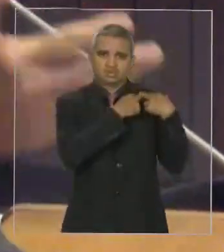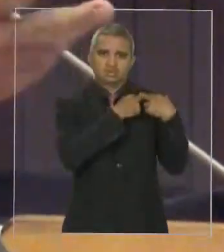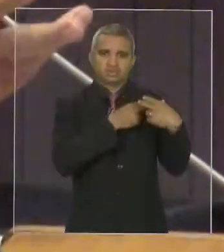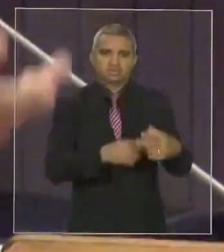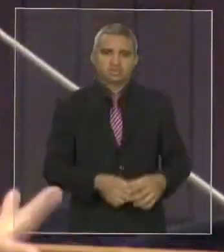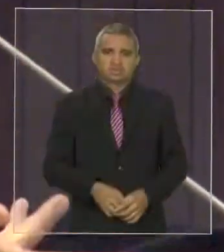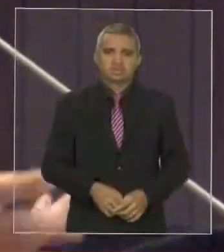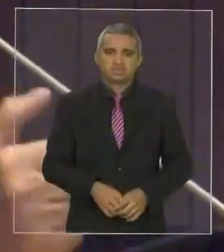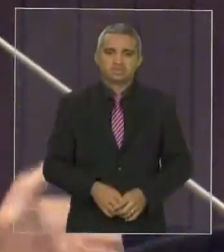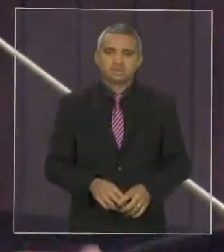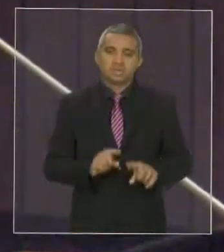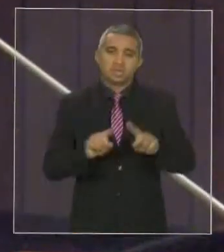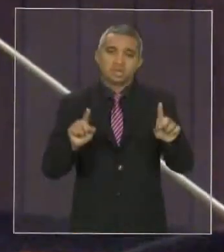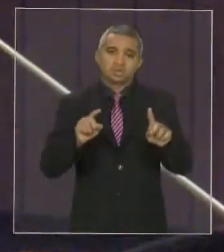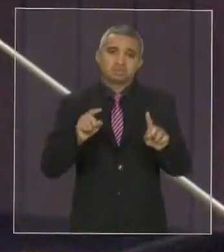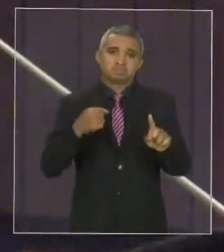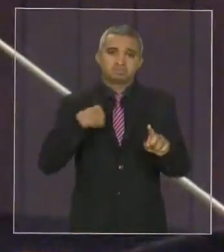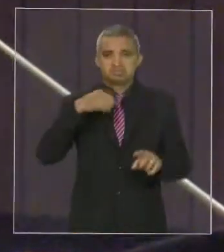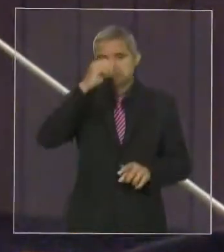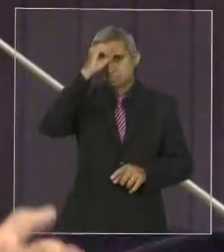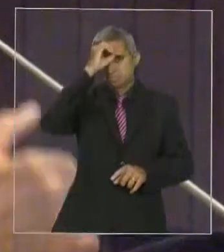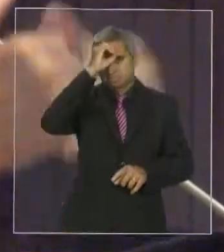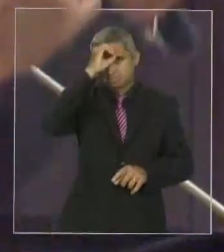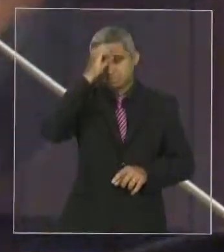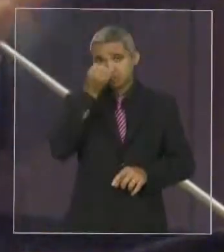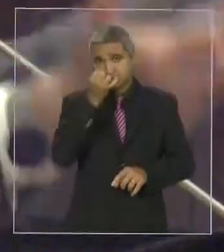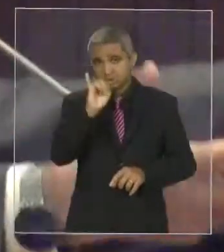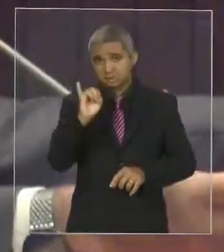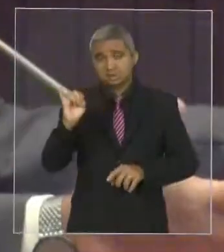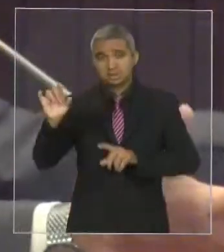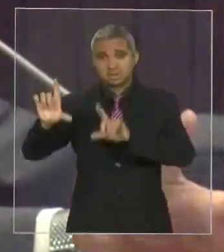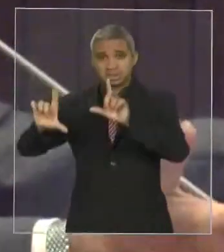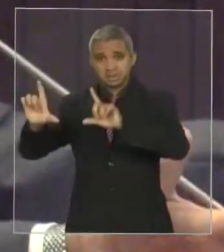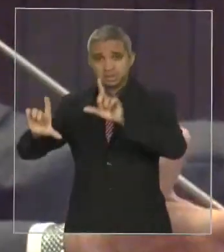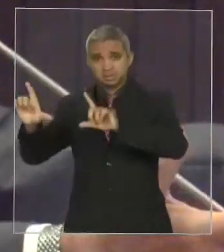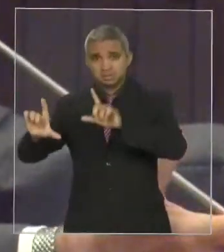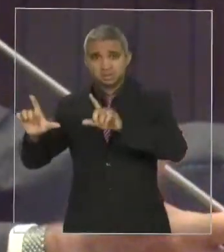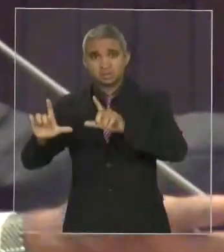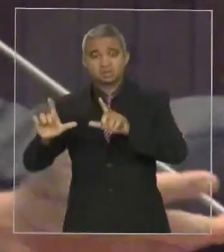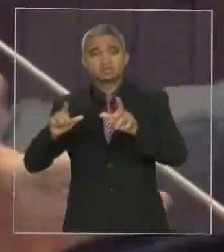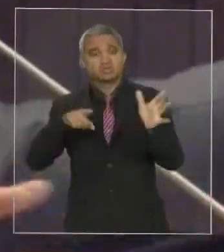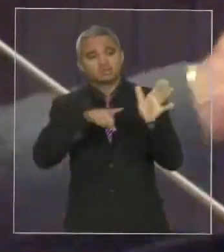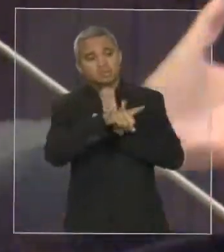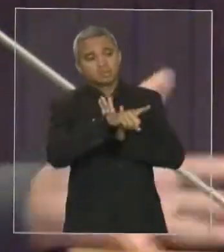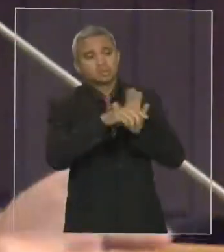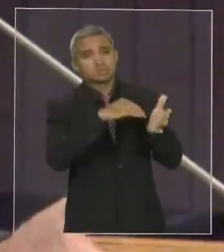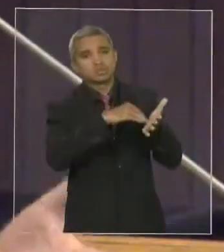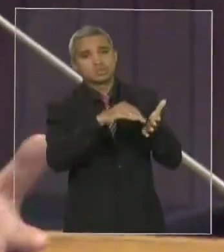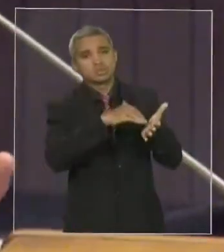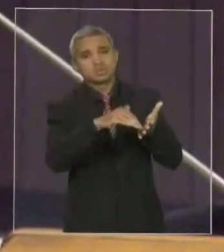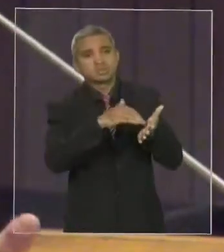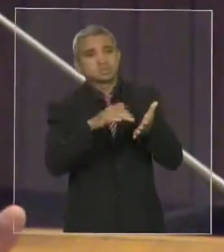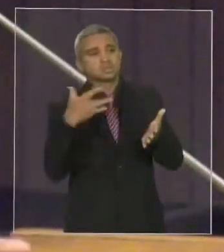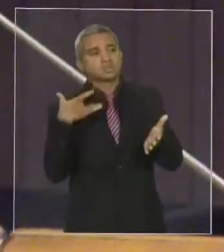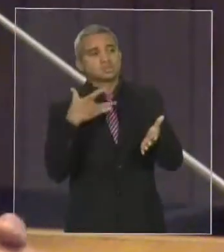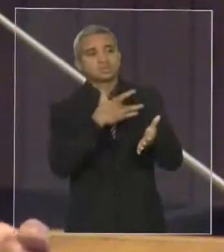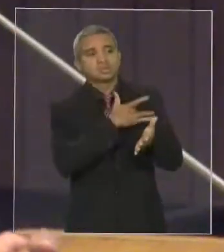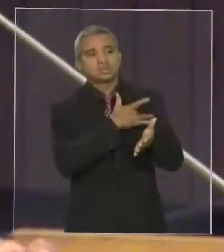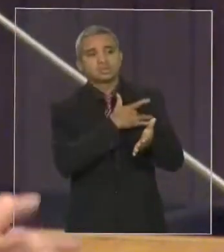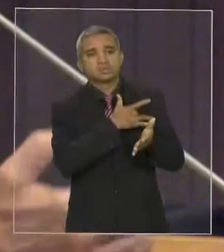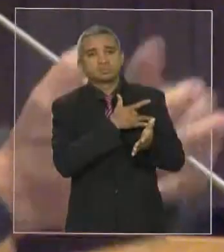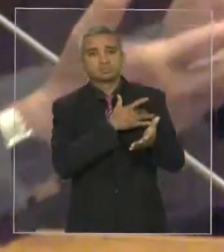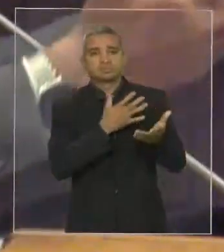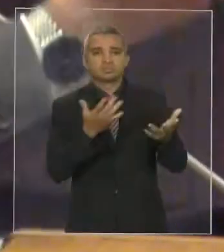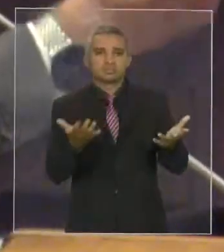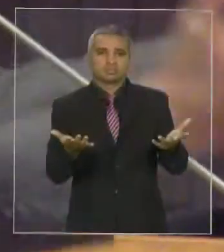se procuraram ele para dar as explicações, muitas das vezes solta uma matéria de nível nacional, o secretário não teve a oportunidade